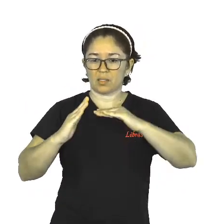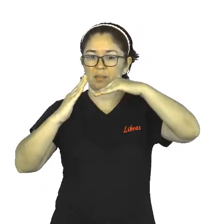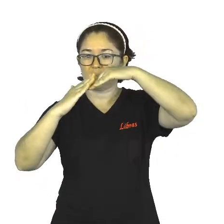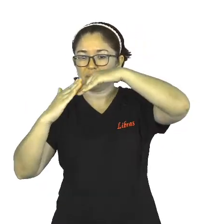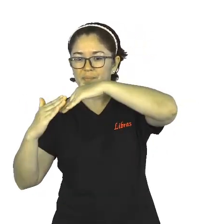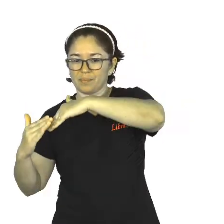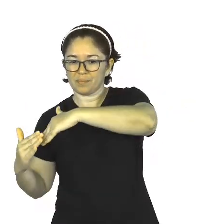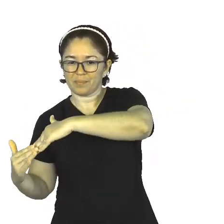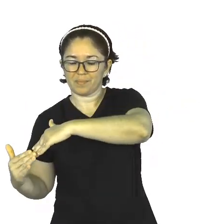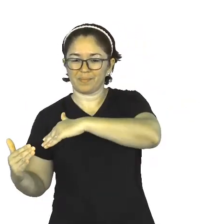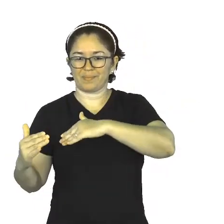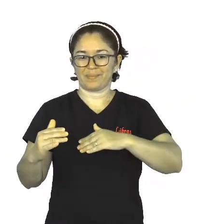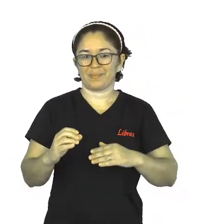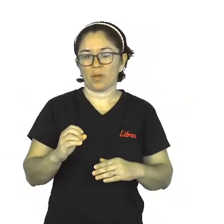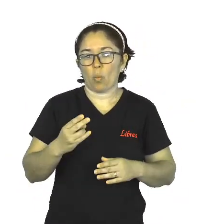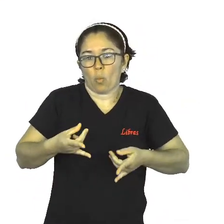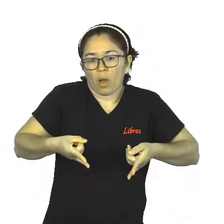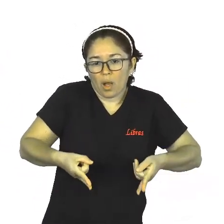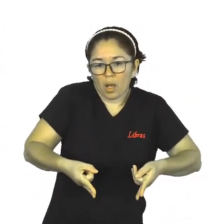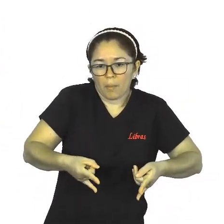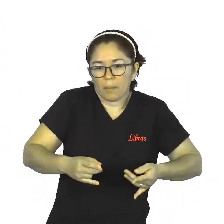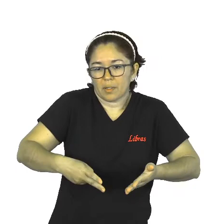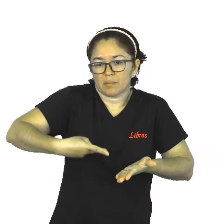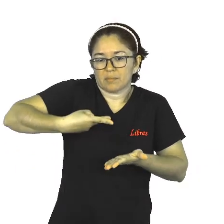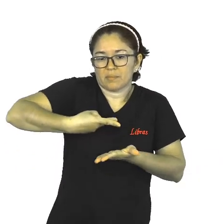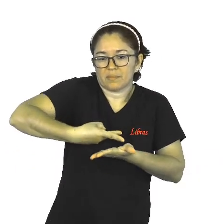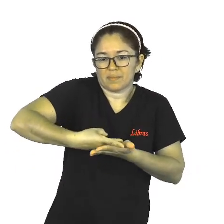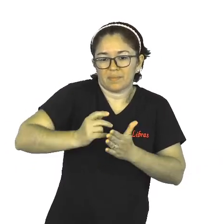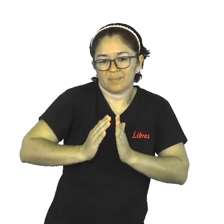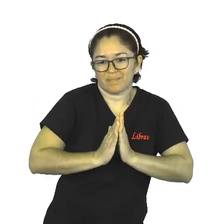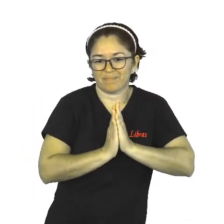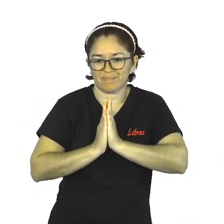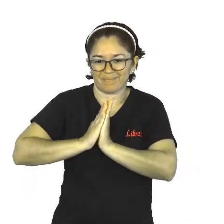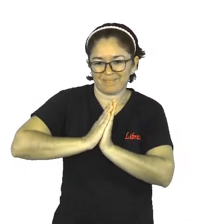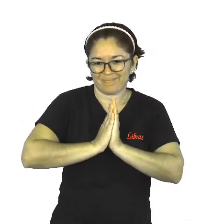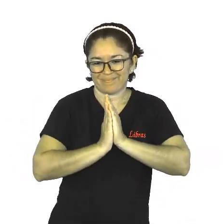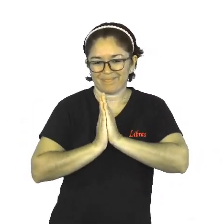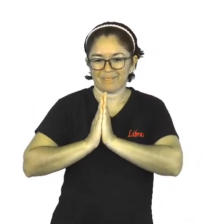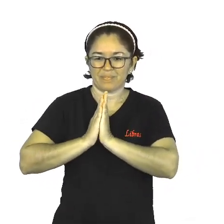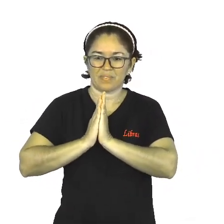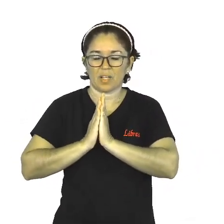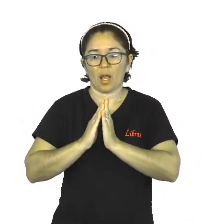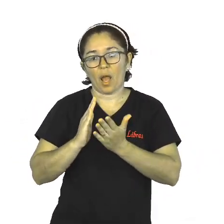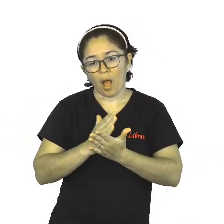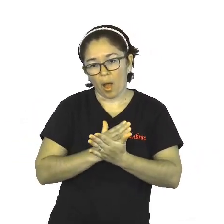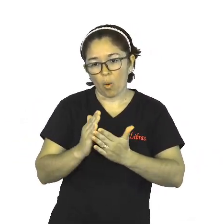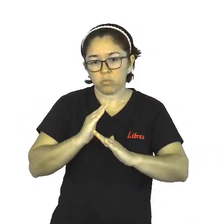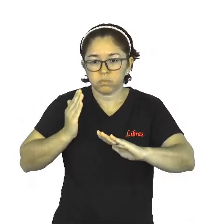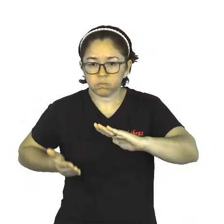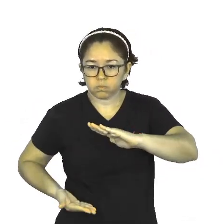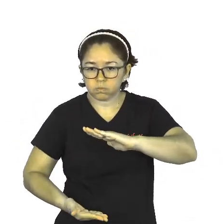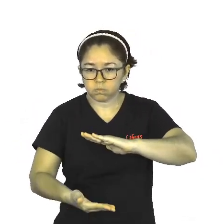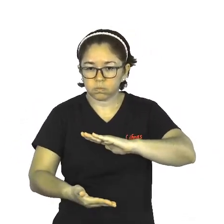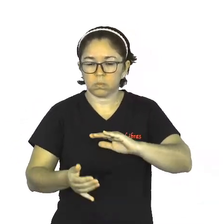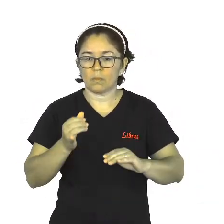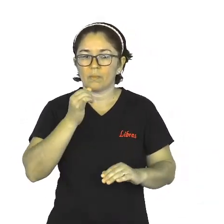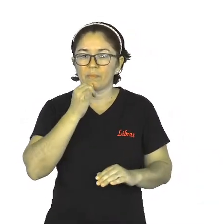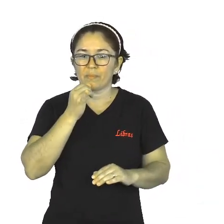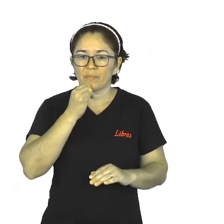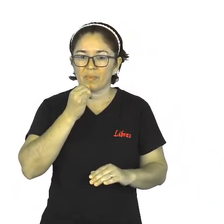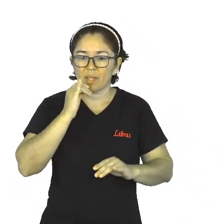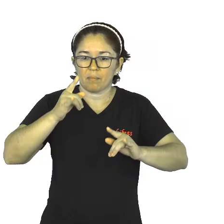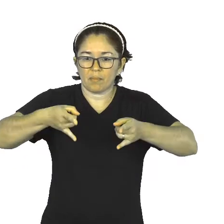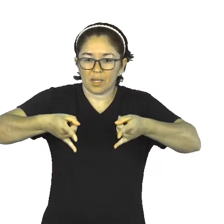boneca em cima da cama. Tem coisas que estão embaixo, chinelo embaixo